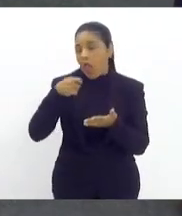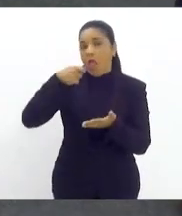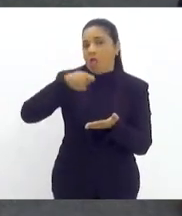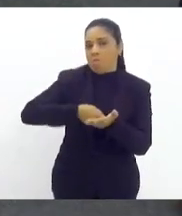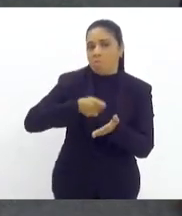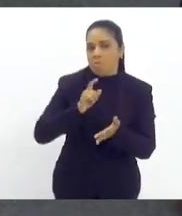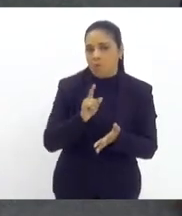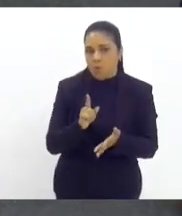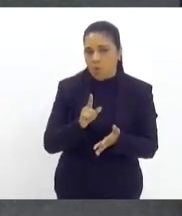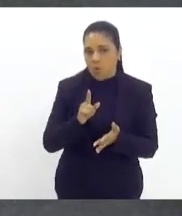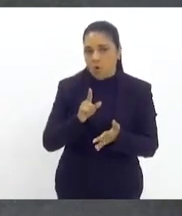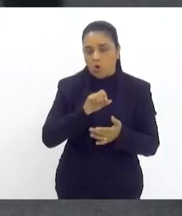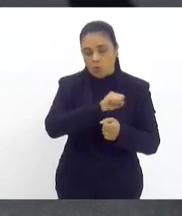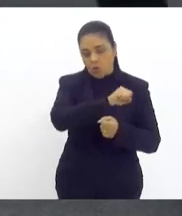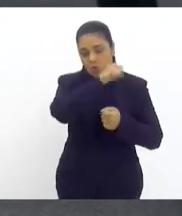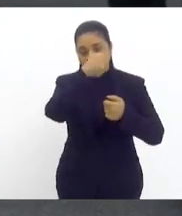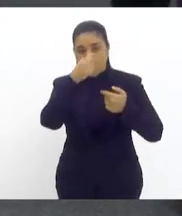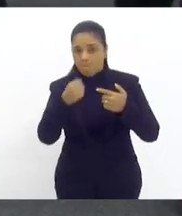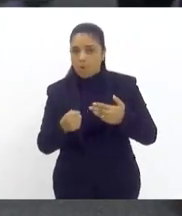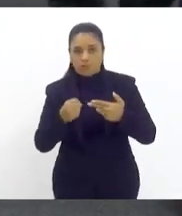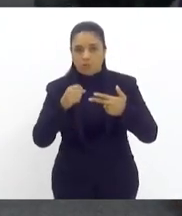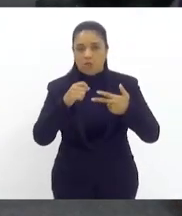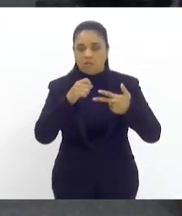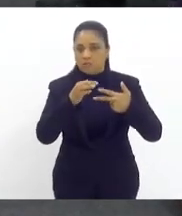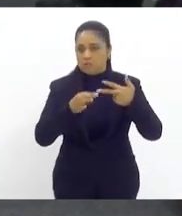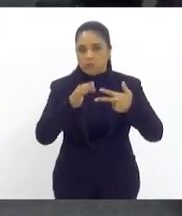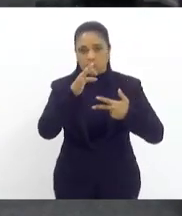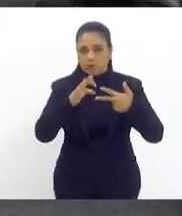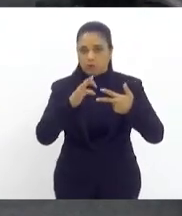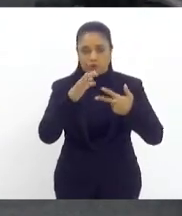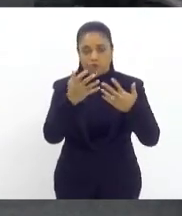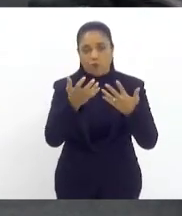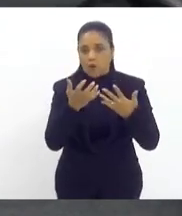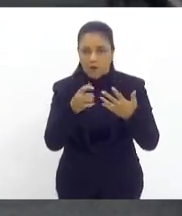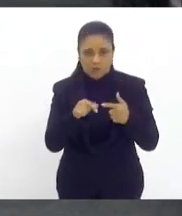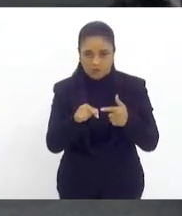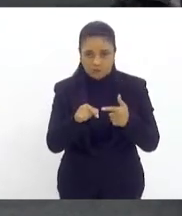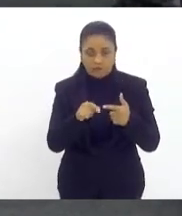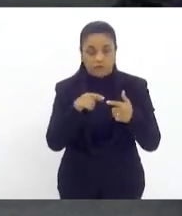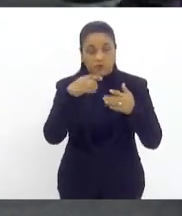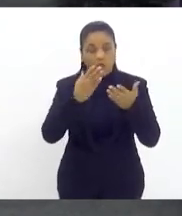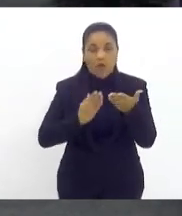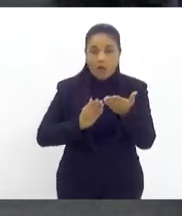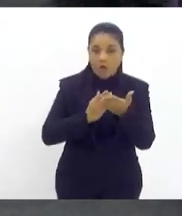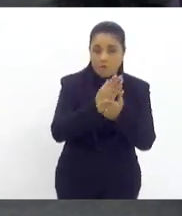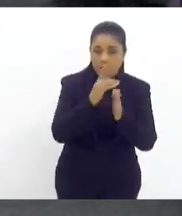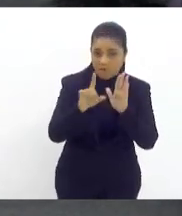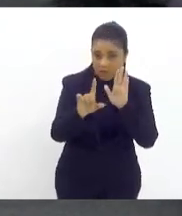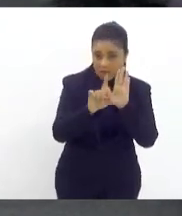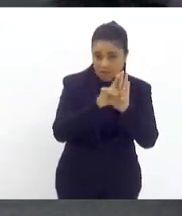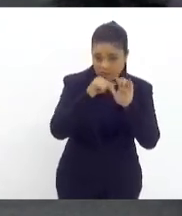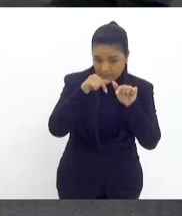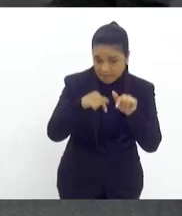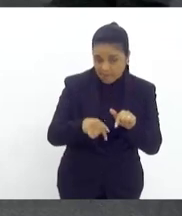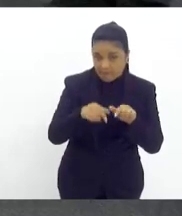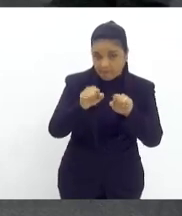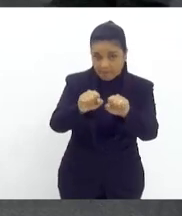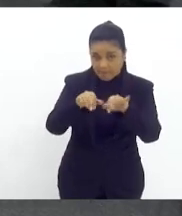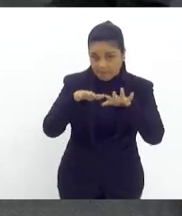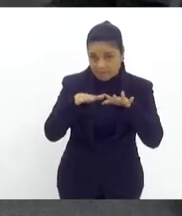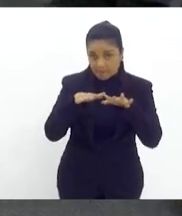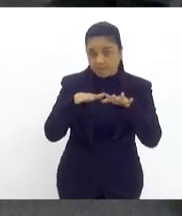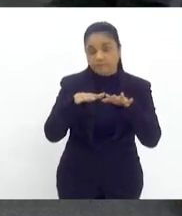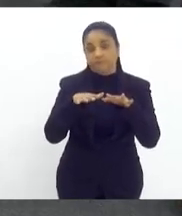poder executivo deve colocar em prática quando você aprova uma lei nessa casa em outro